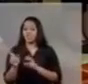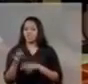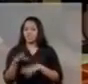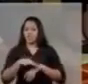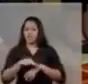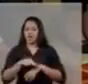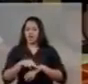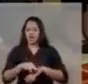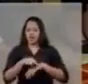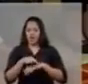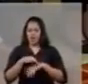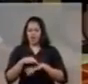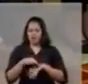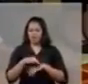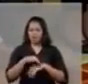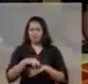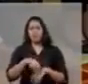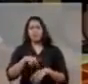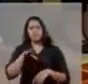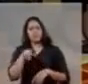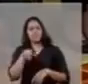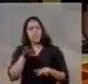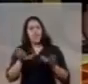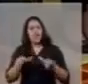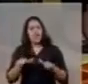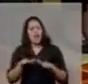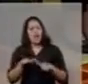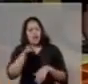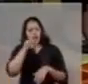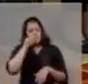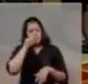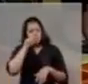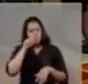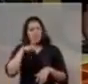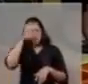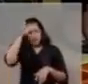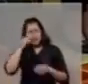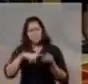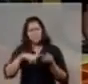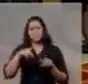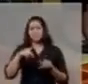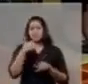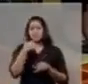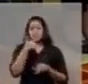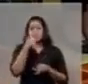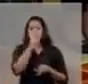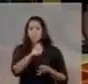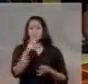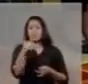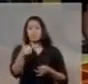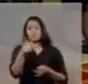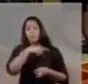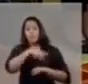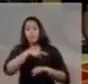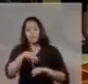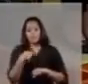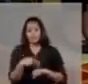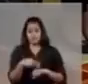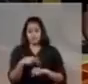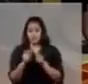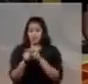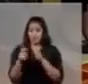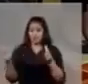carne de aves e bovina para os 51 países cuja maioria dos seus habitantes, a maioria